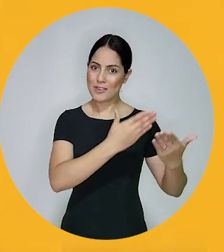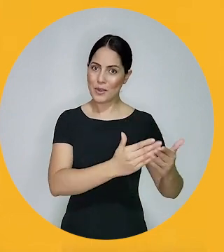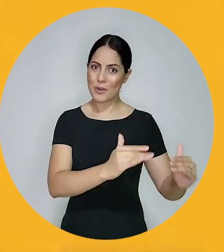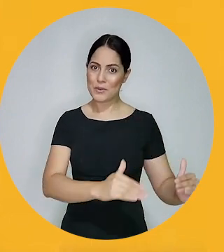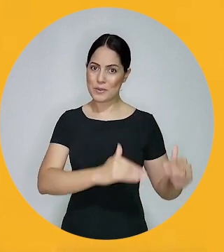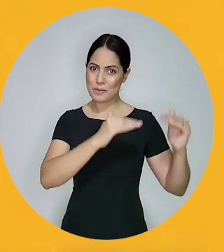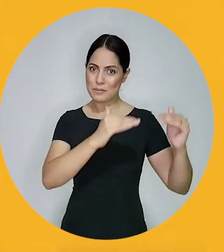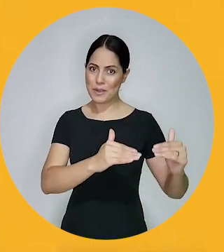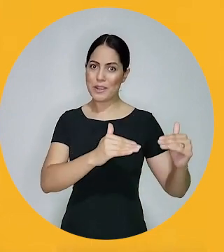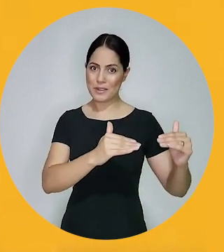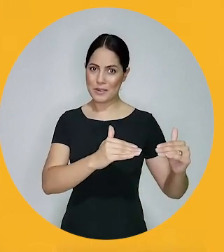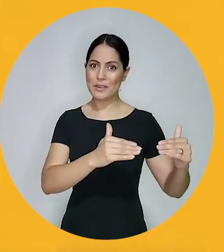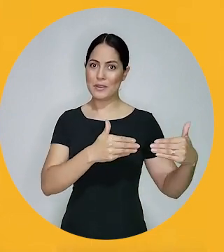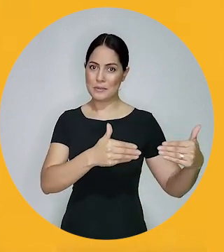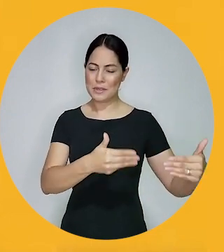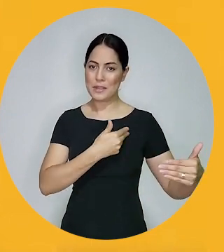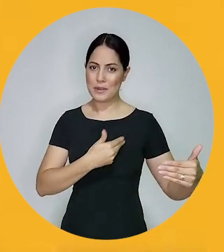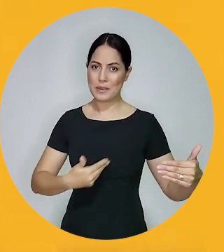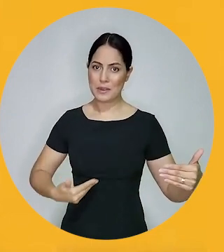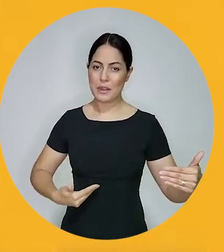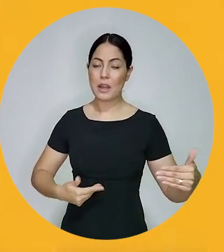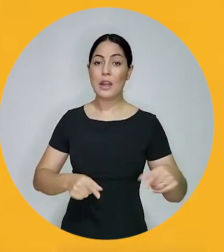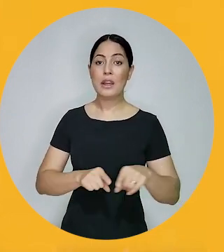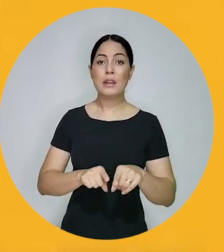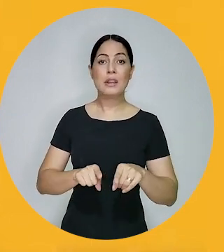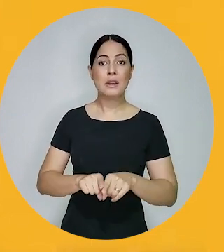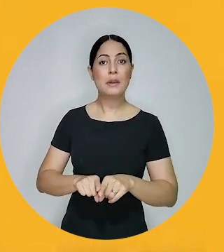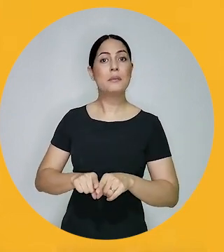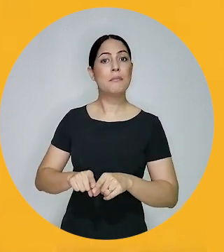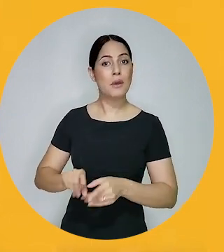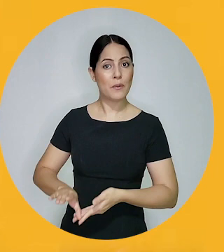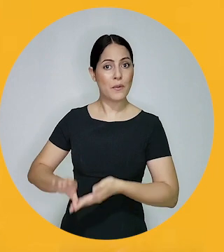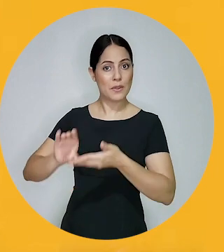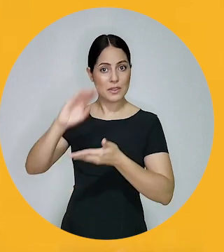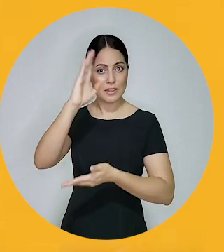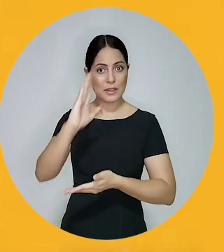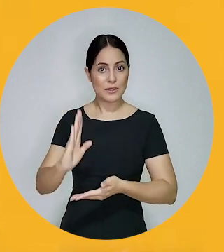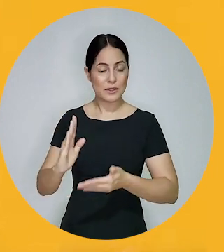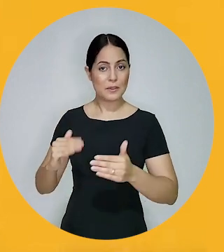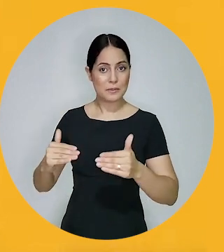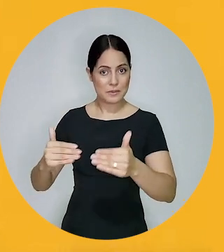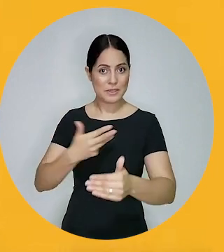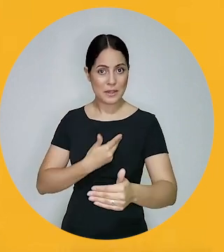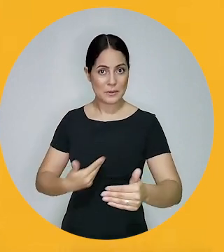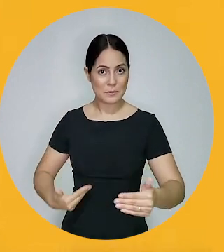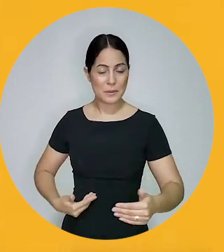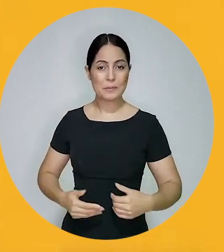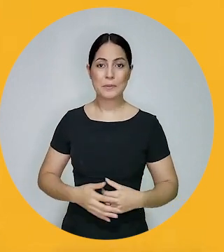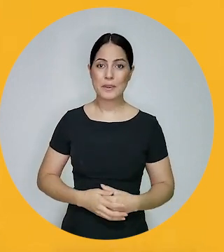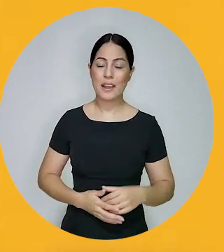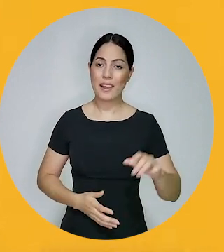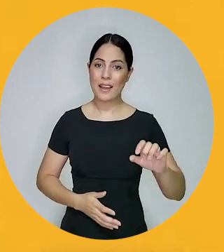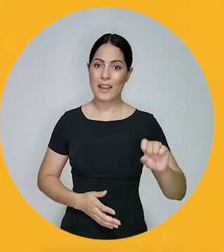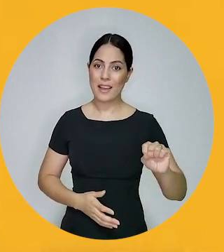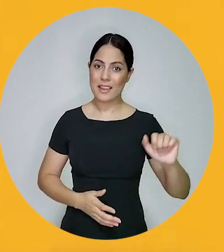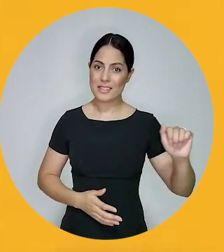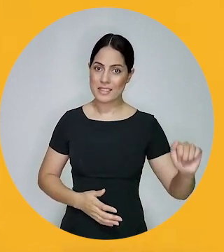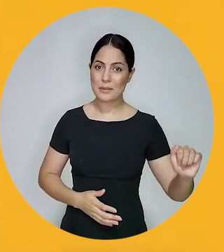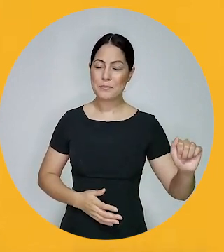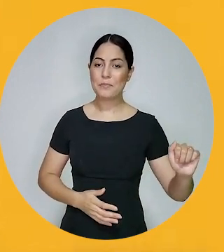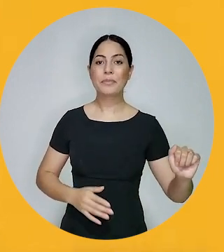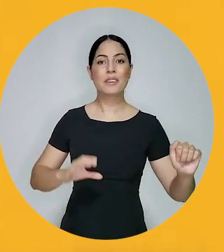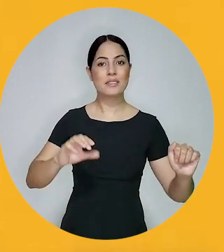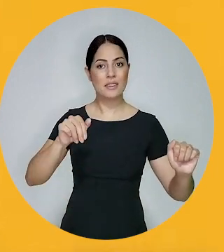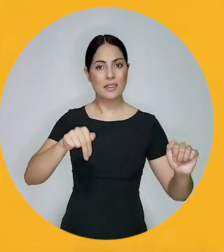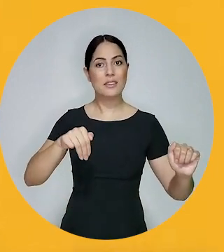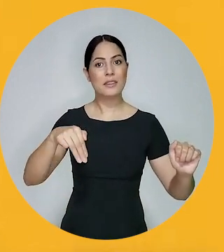Superior do Ministério Público e ao CNMP pelo lançamento do podcast. Iniciativas como essa enaltecem,